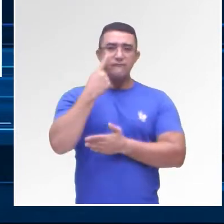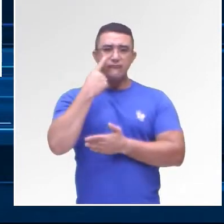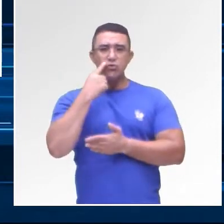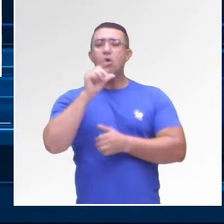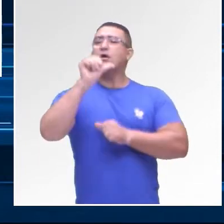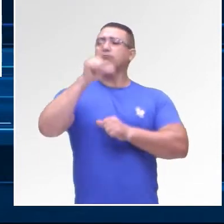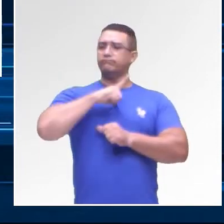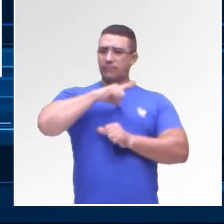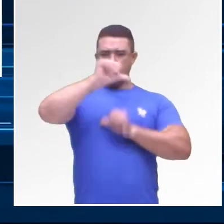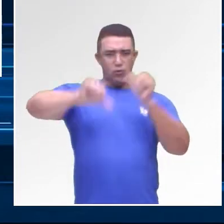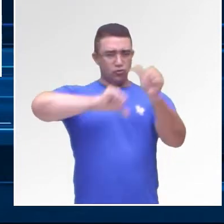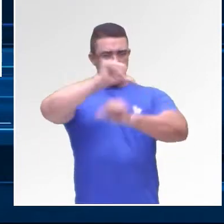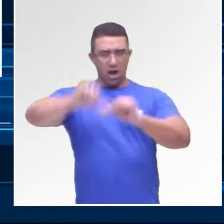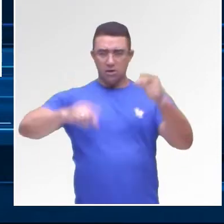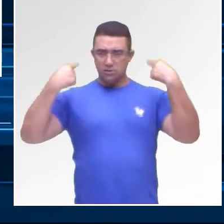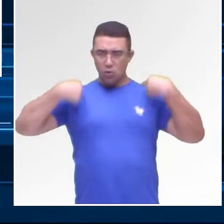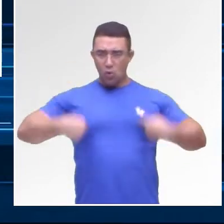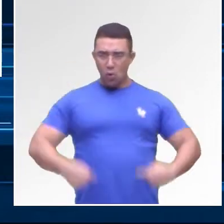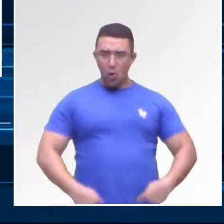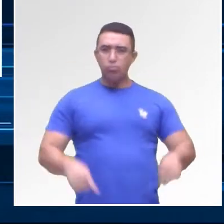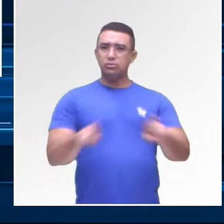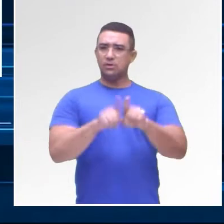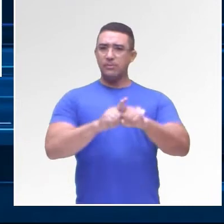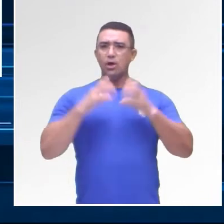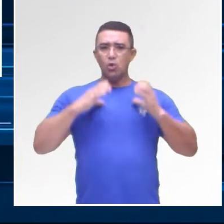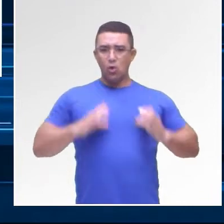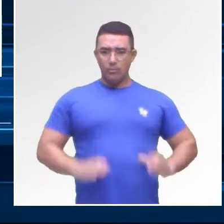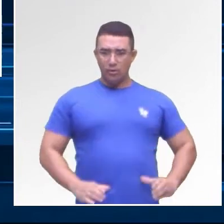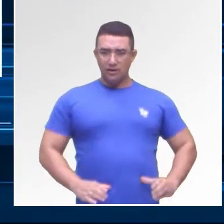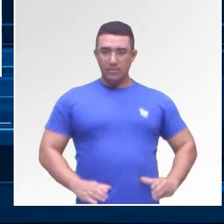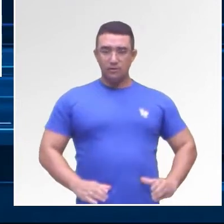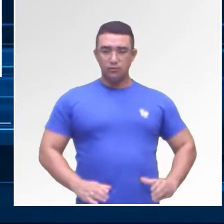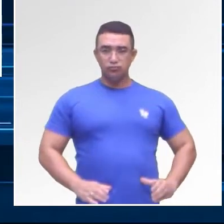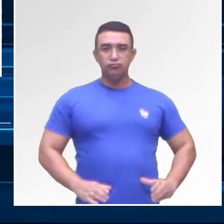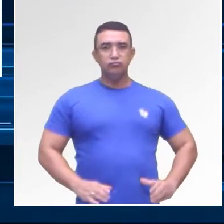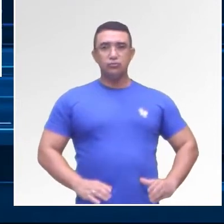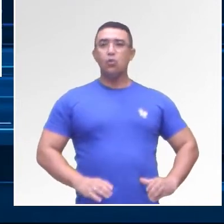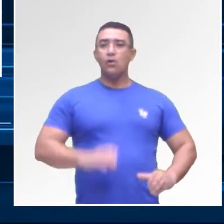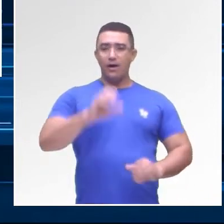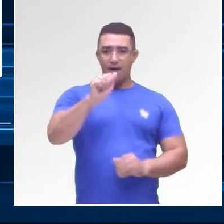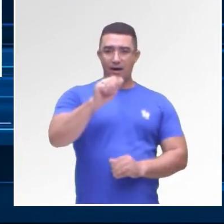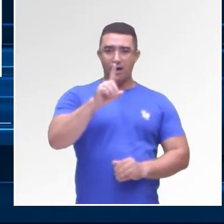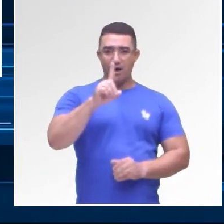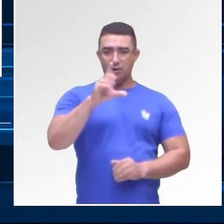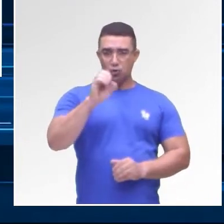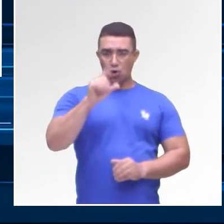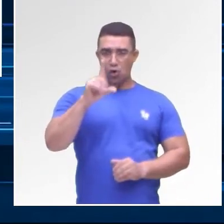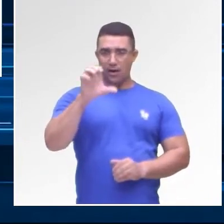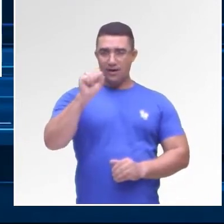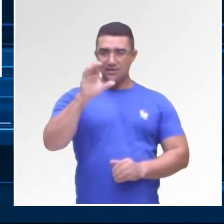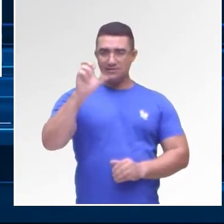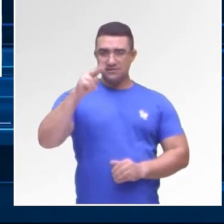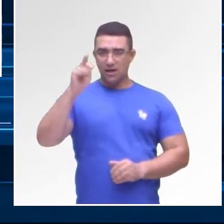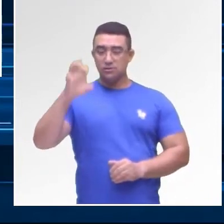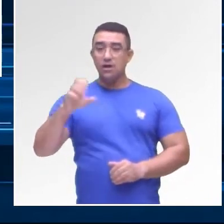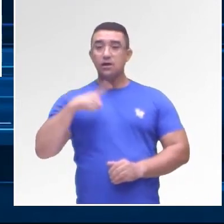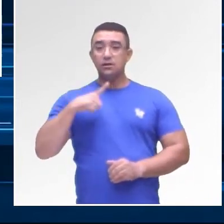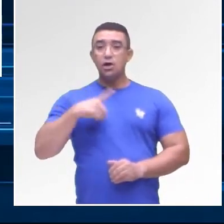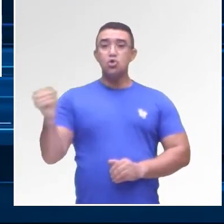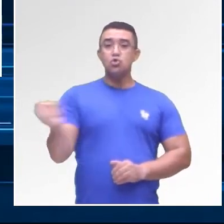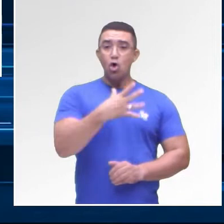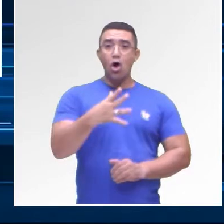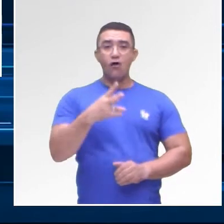mudanças físicas, das mudanças do comportamento, o adolescente ele passa a ter uma nova visão, sobre